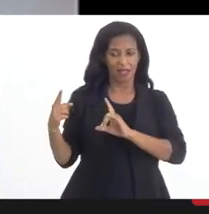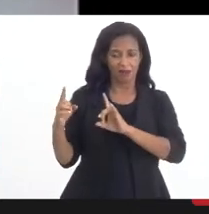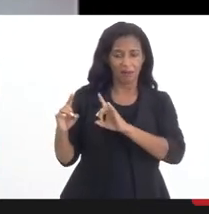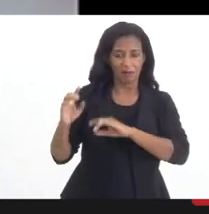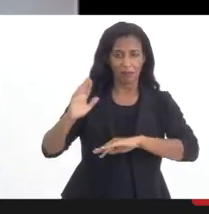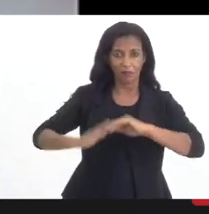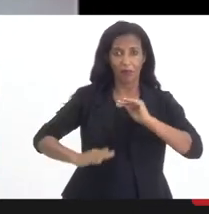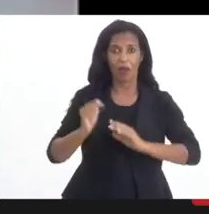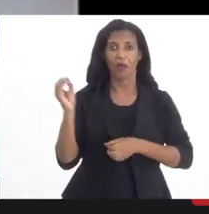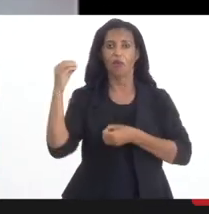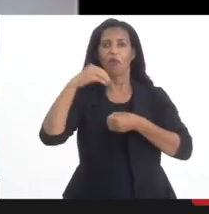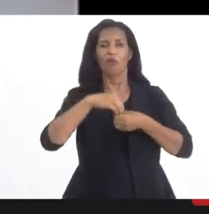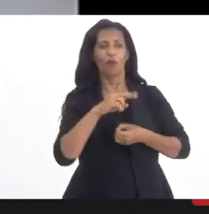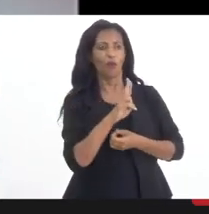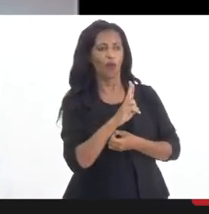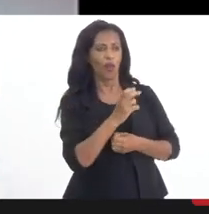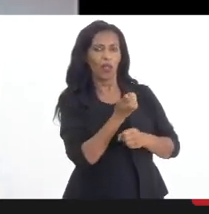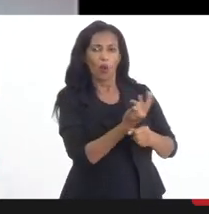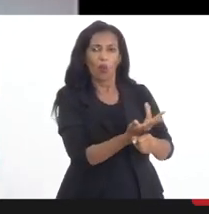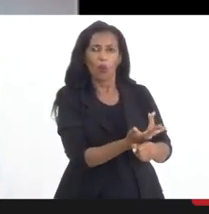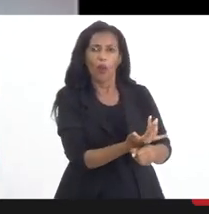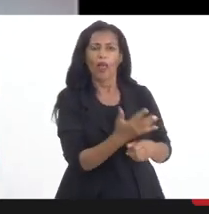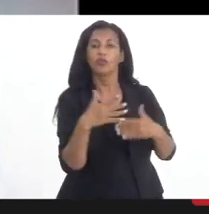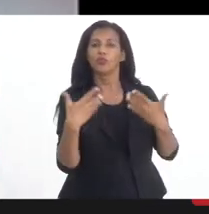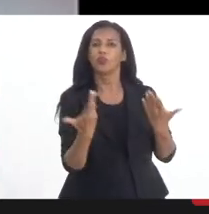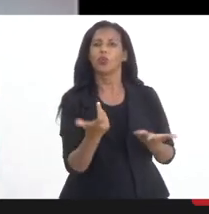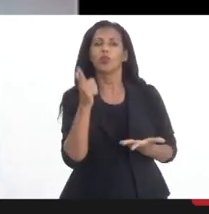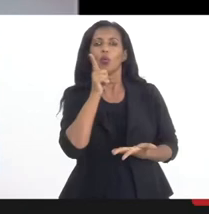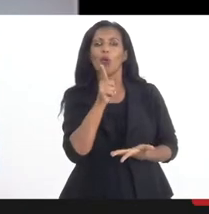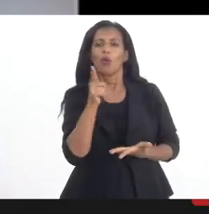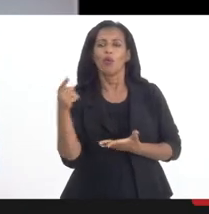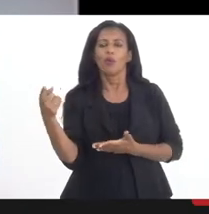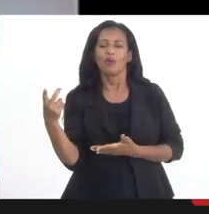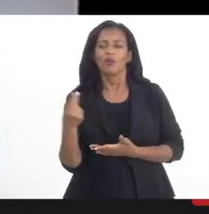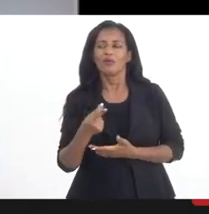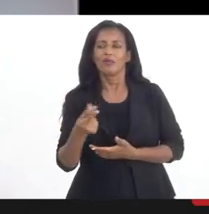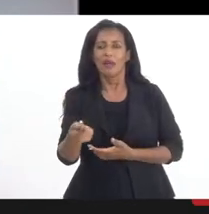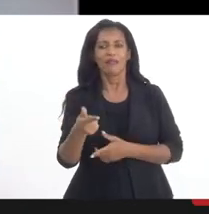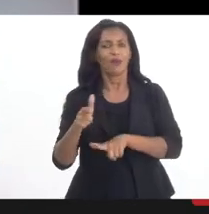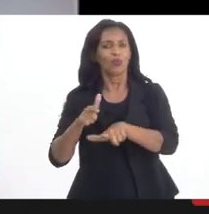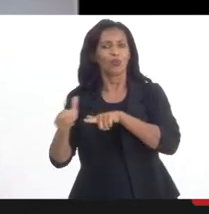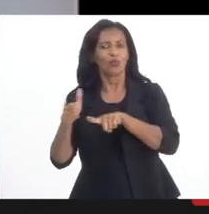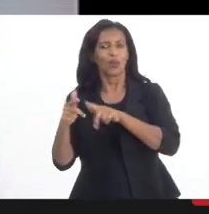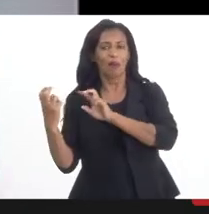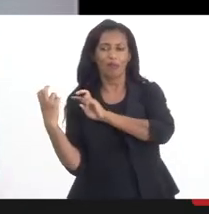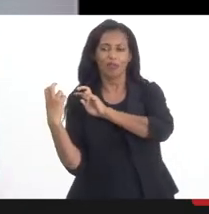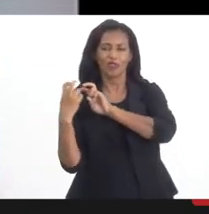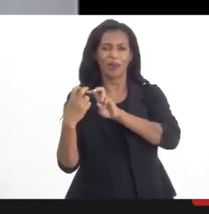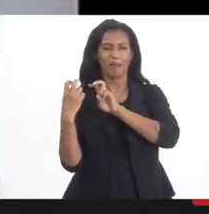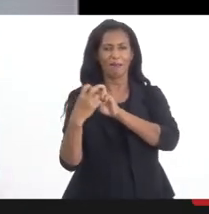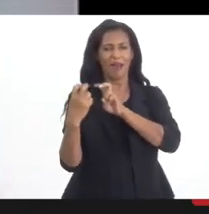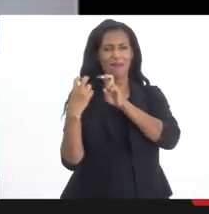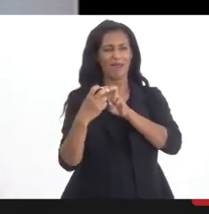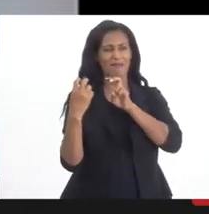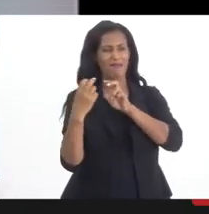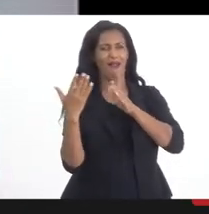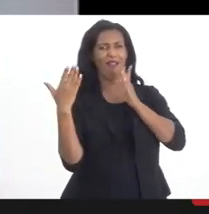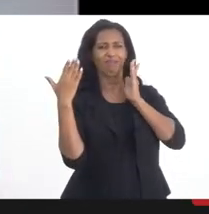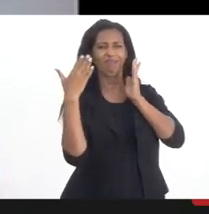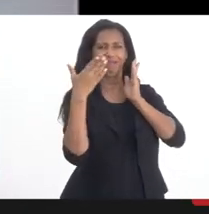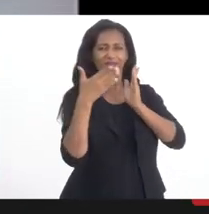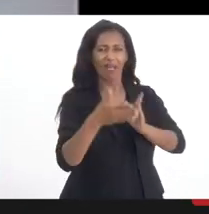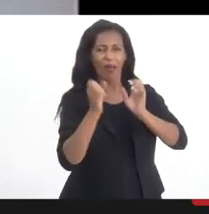feita na UERJ, né, quando eu saía do trabalho e tinha que encarar o trem para ir frequentar esse